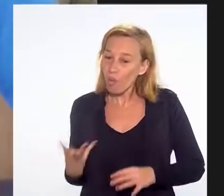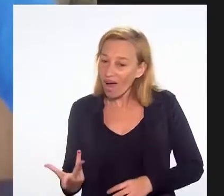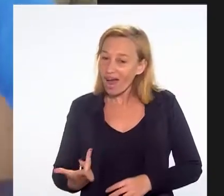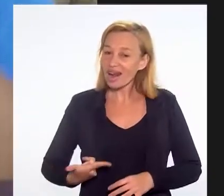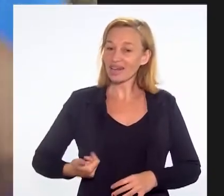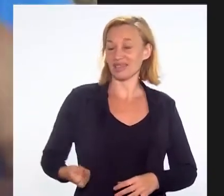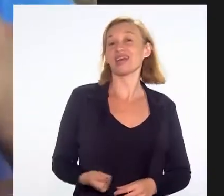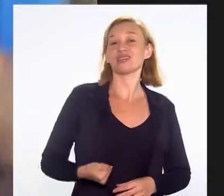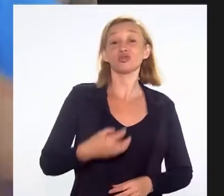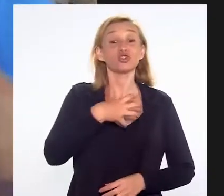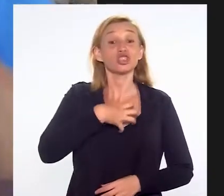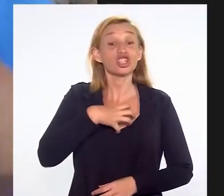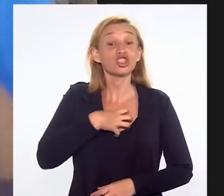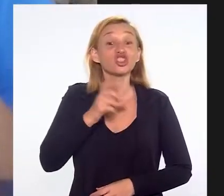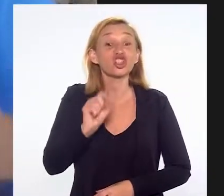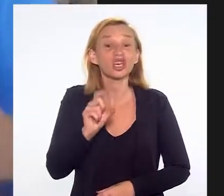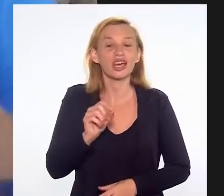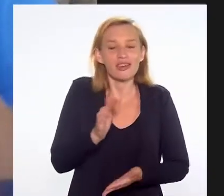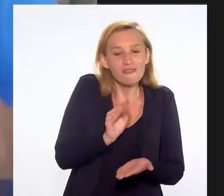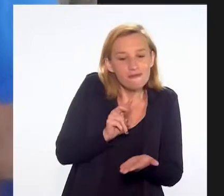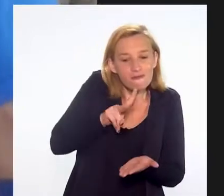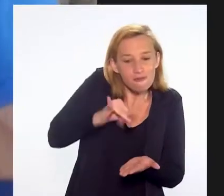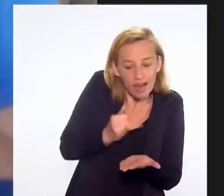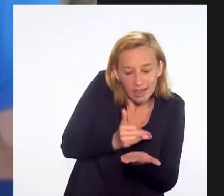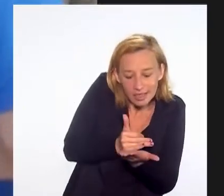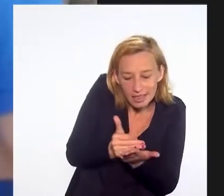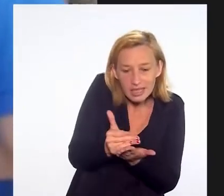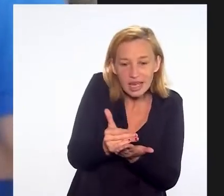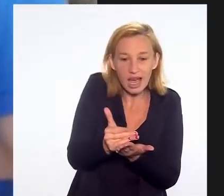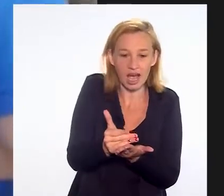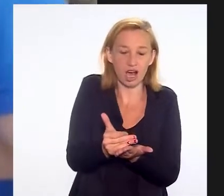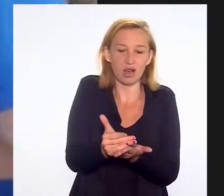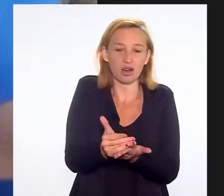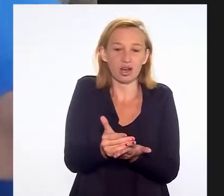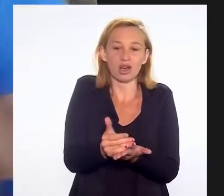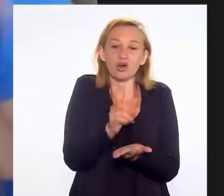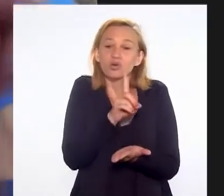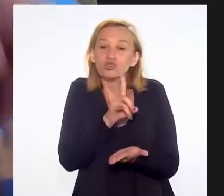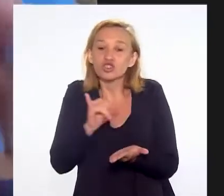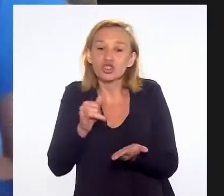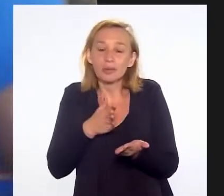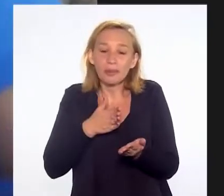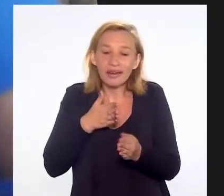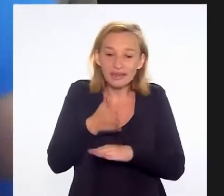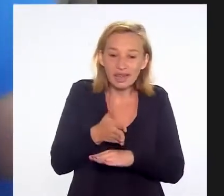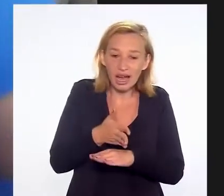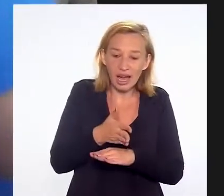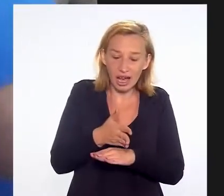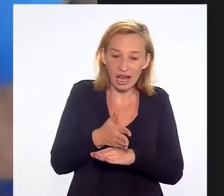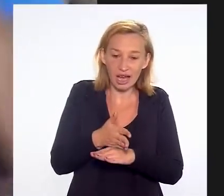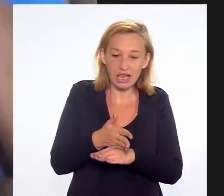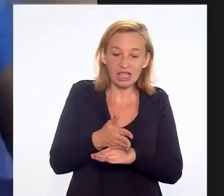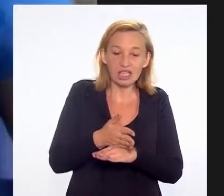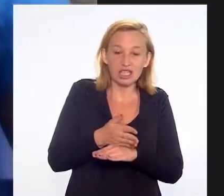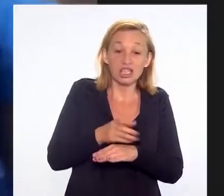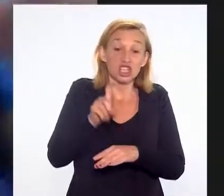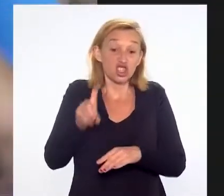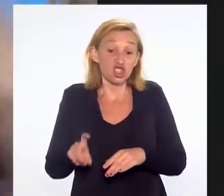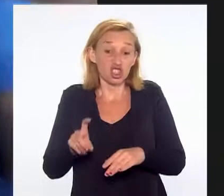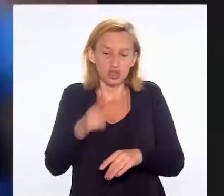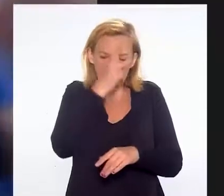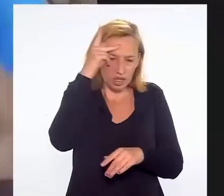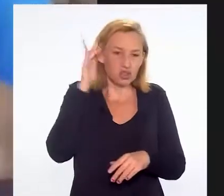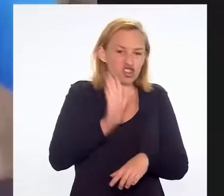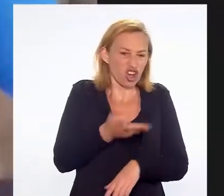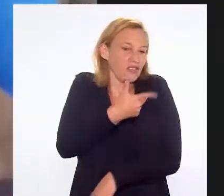bem estruturado no sentido de que ele vai iniciar com data para abranger um